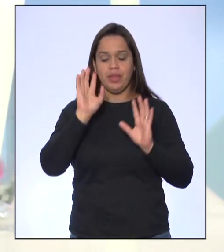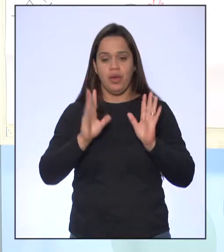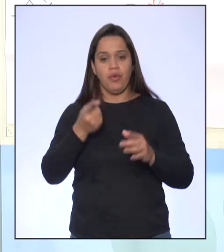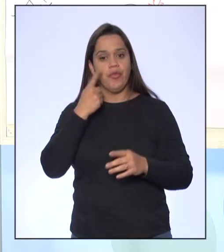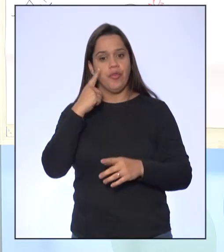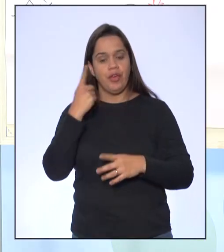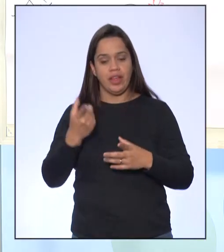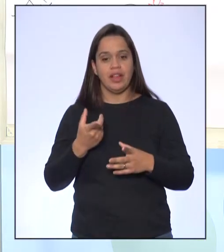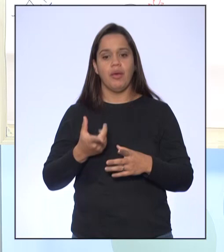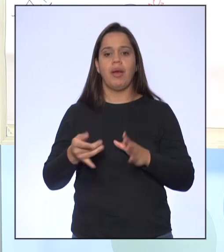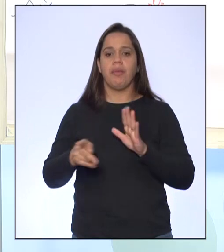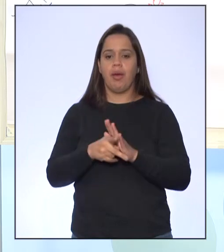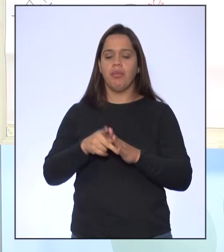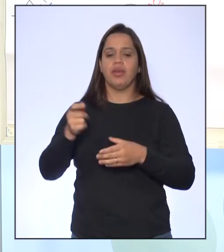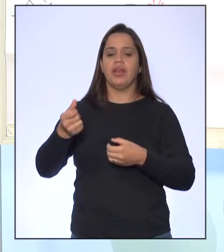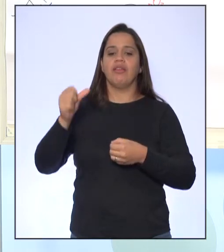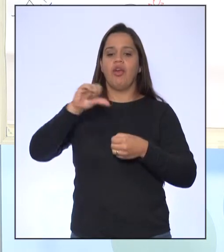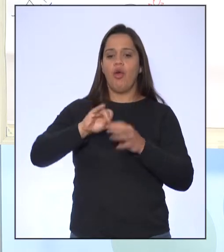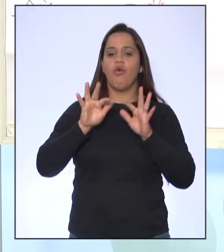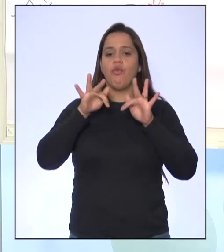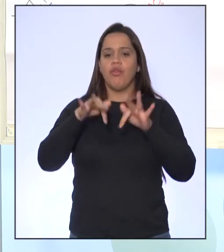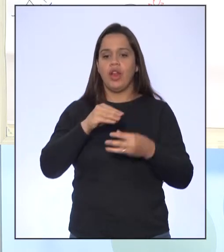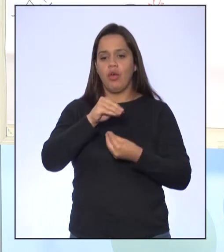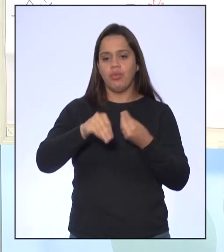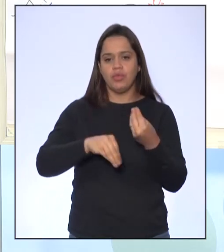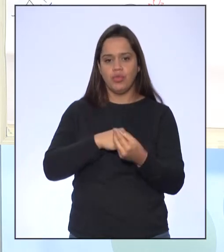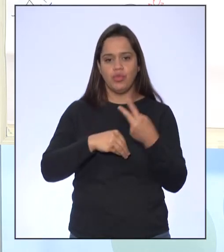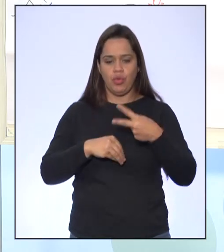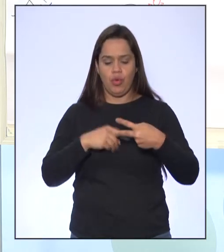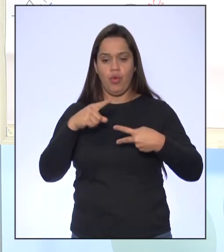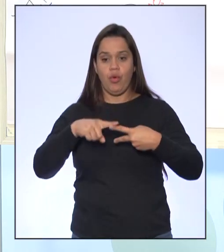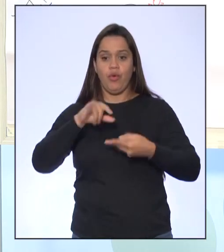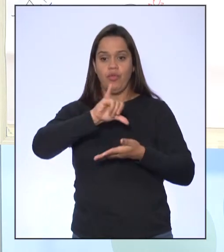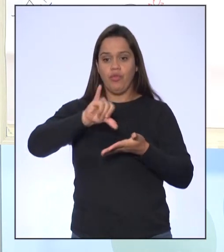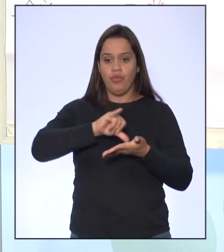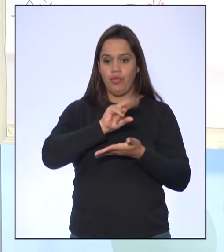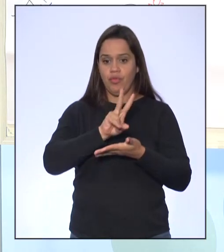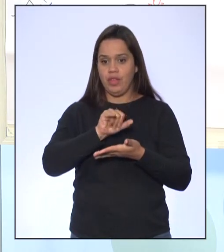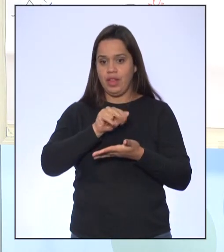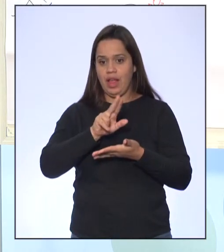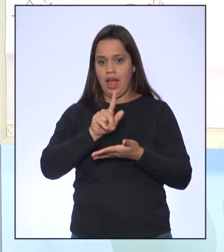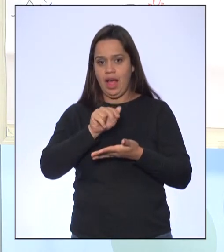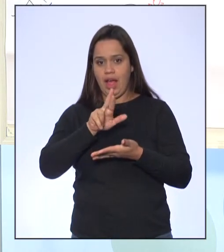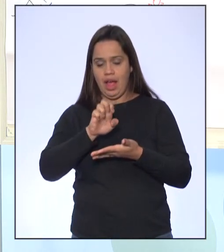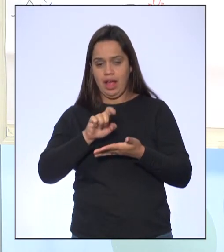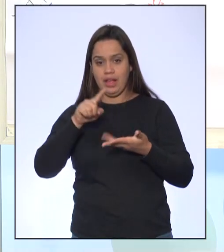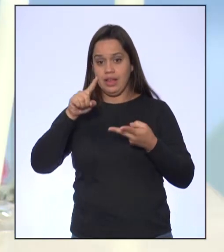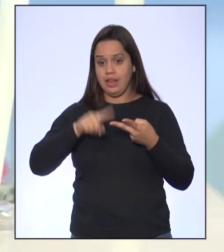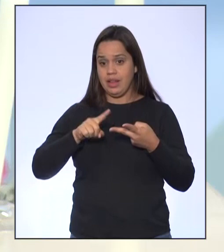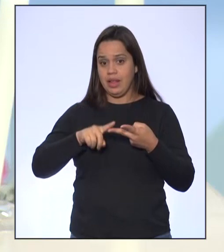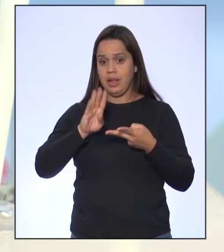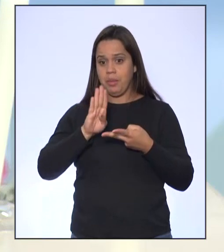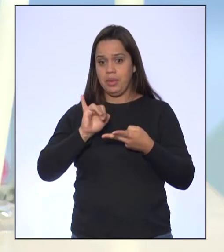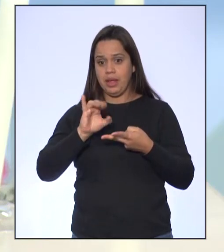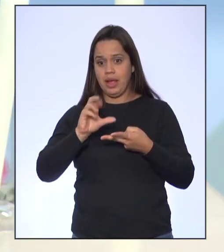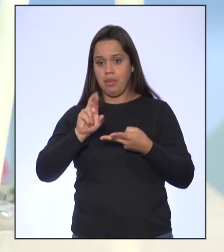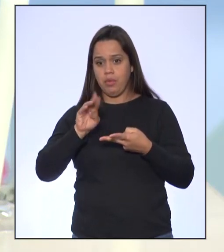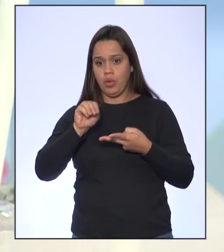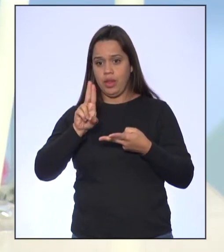carbônico, produto final. Só que com duas substâncias diferentes, vinagre e bicarbonato de sódio. Ó, gás